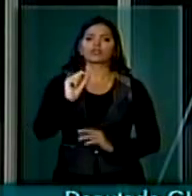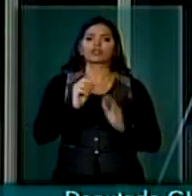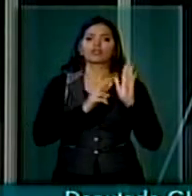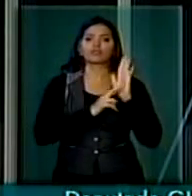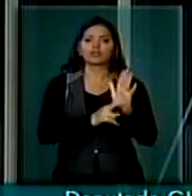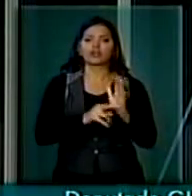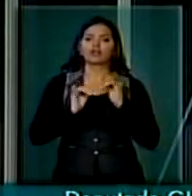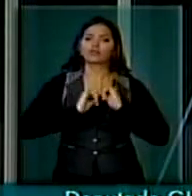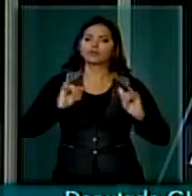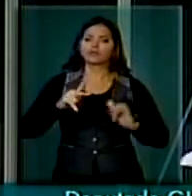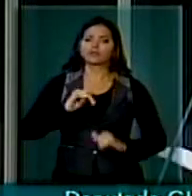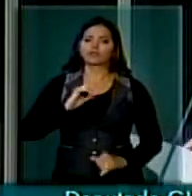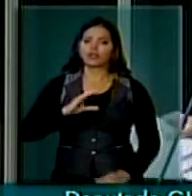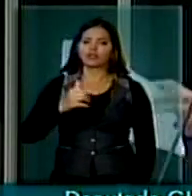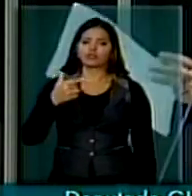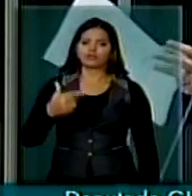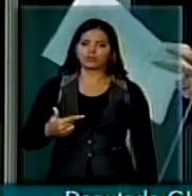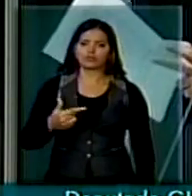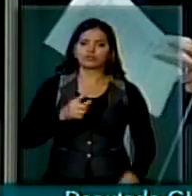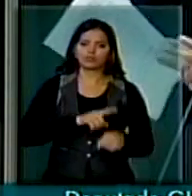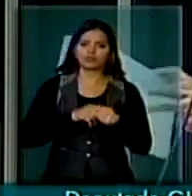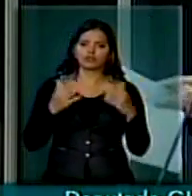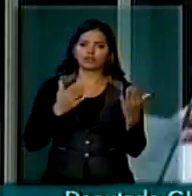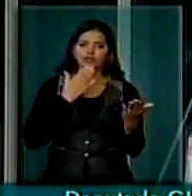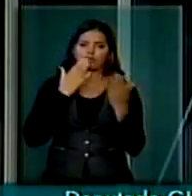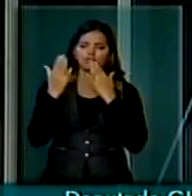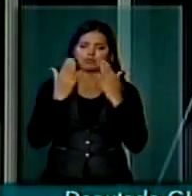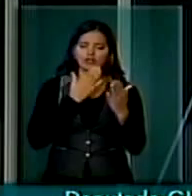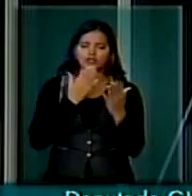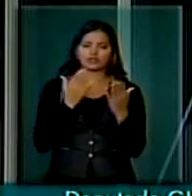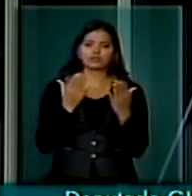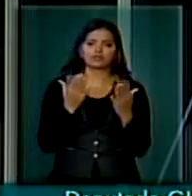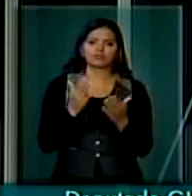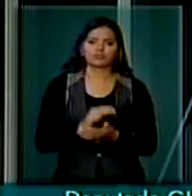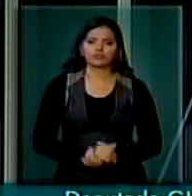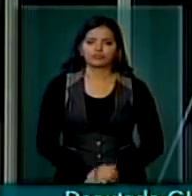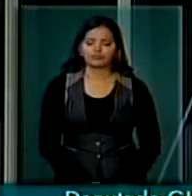o anúncio do PAC 2, nesse momento em comparação com a baixa execução